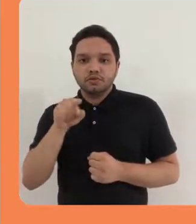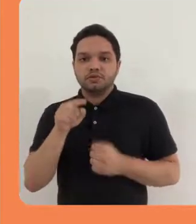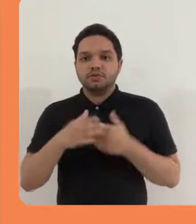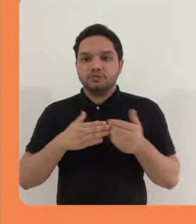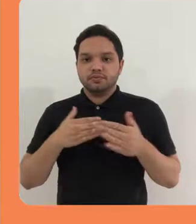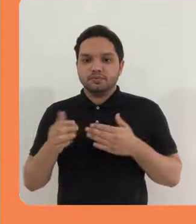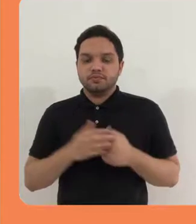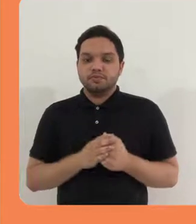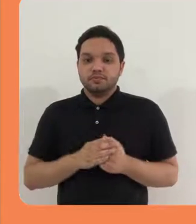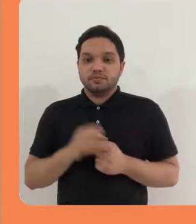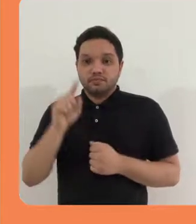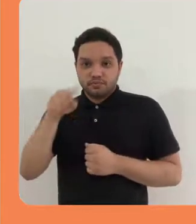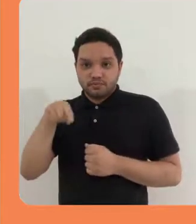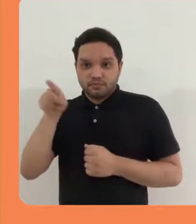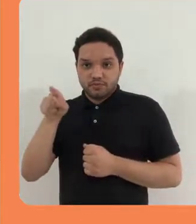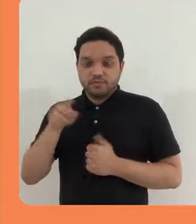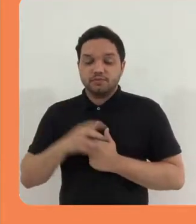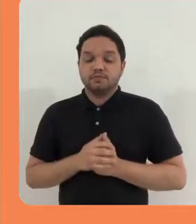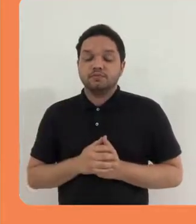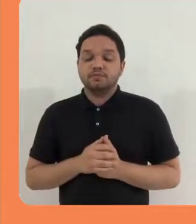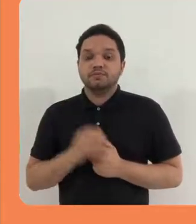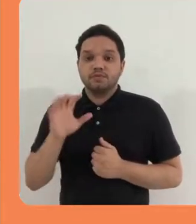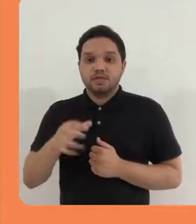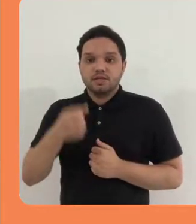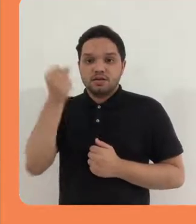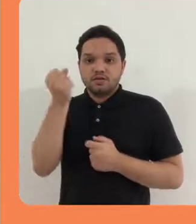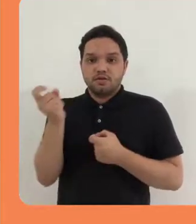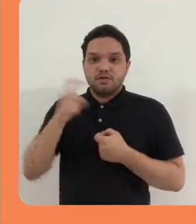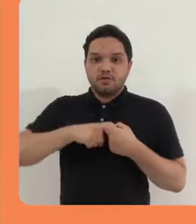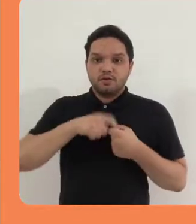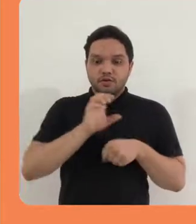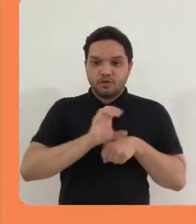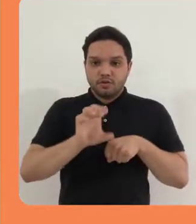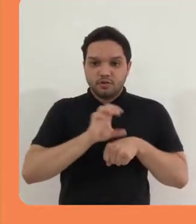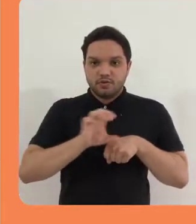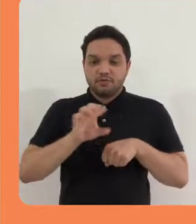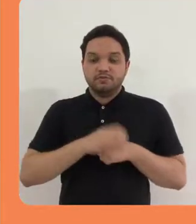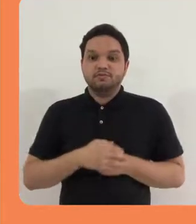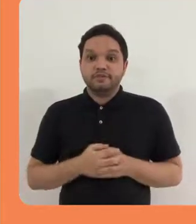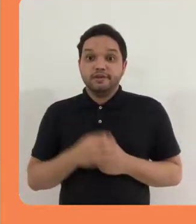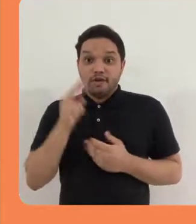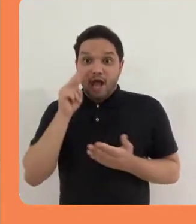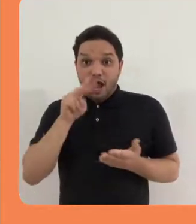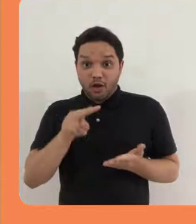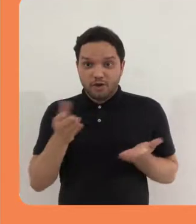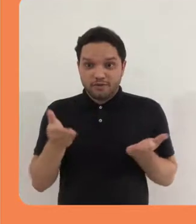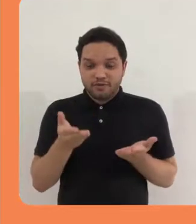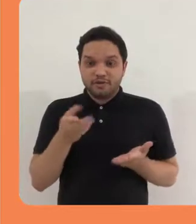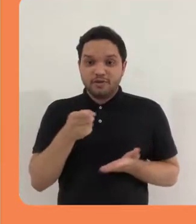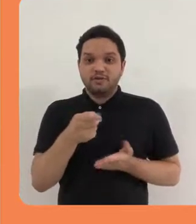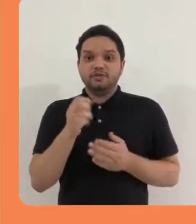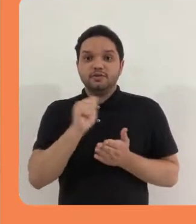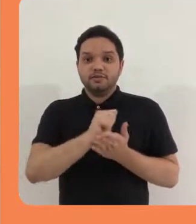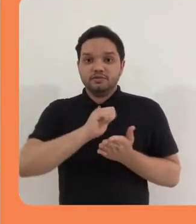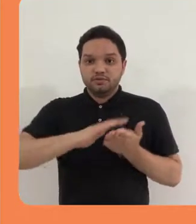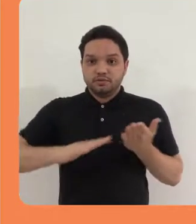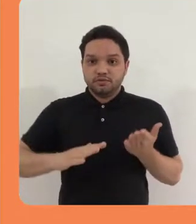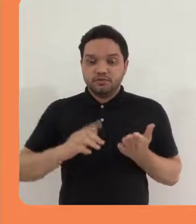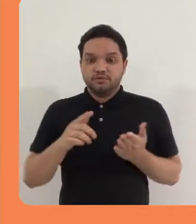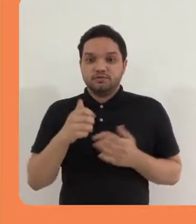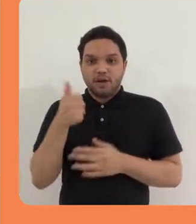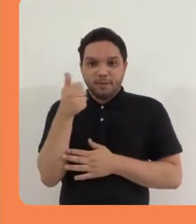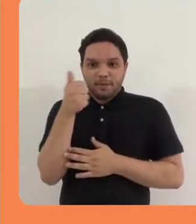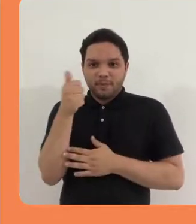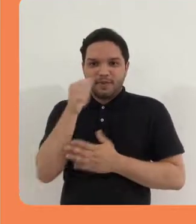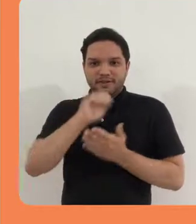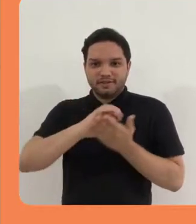né como você quiser vou deixar marcado desse jeito então salvar e voltar ao curso quando a